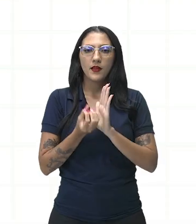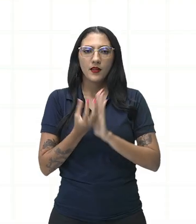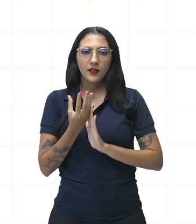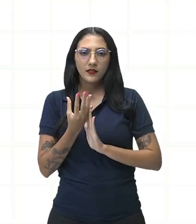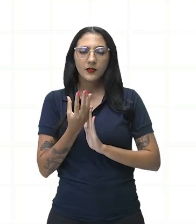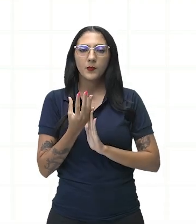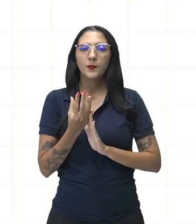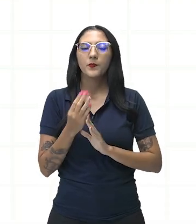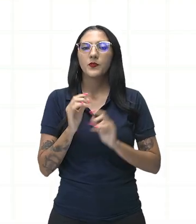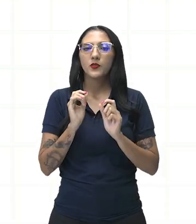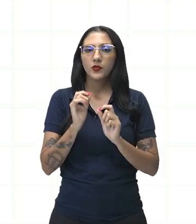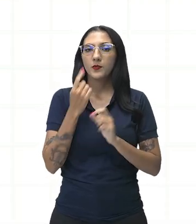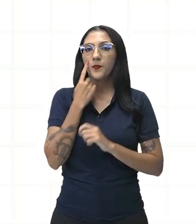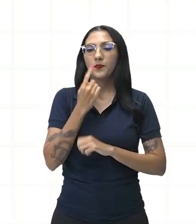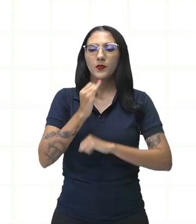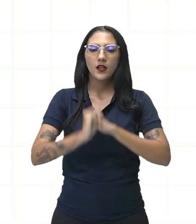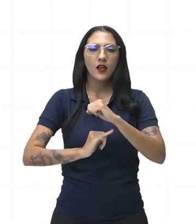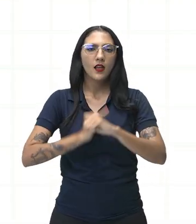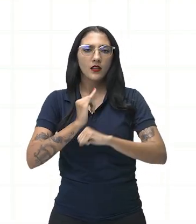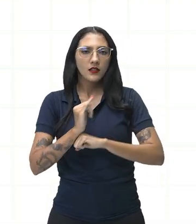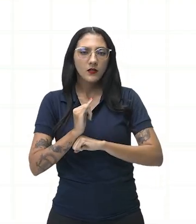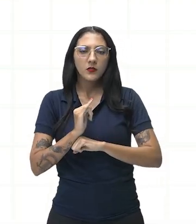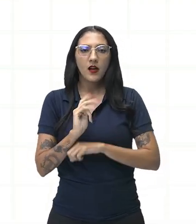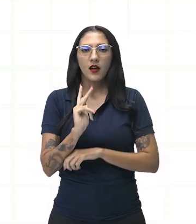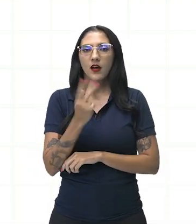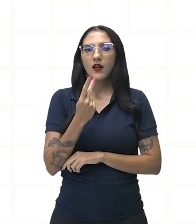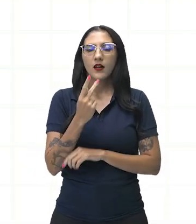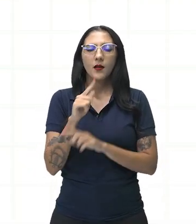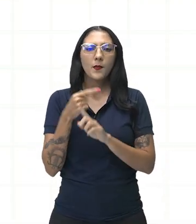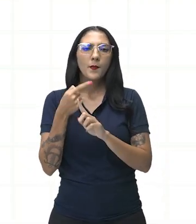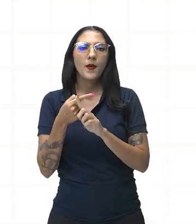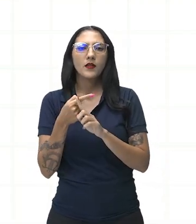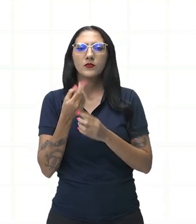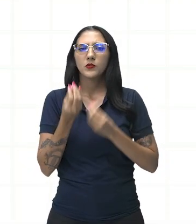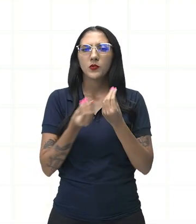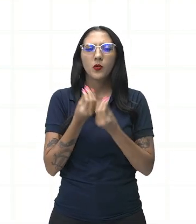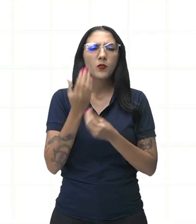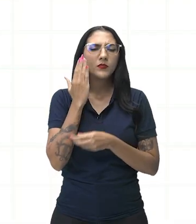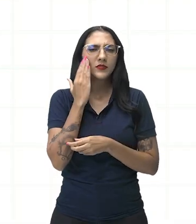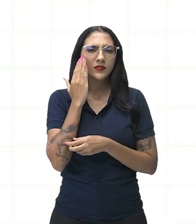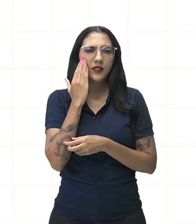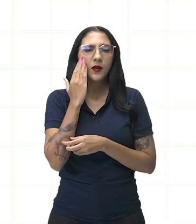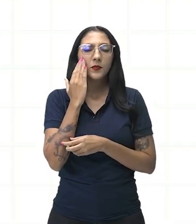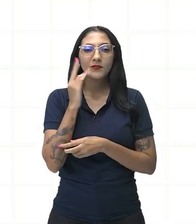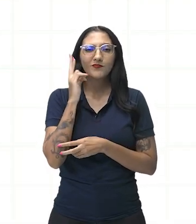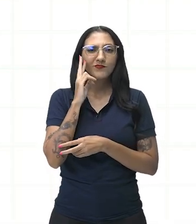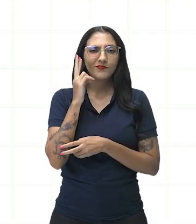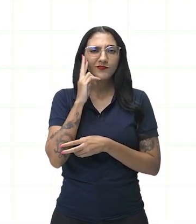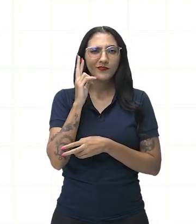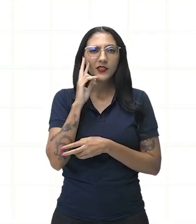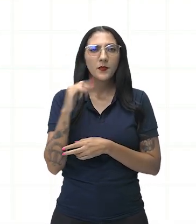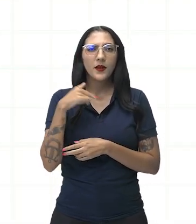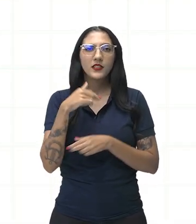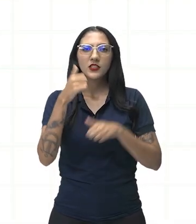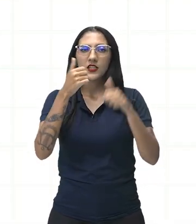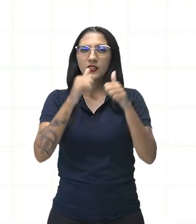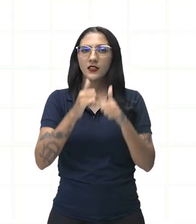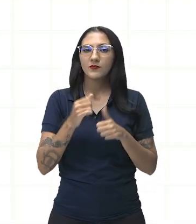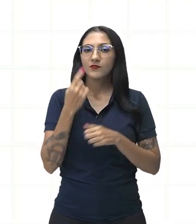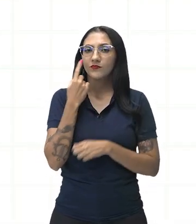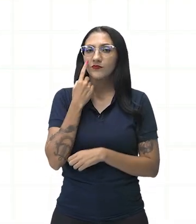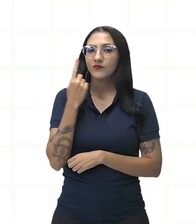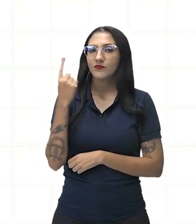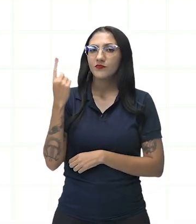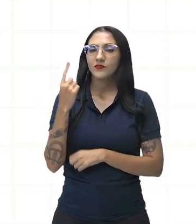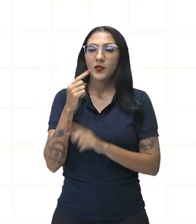de quê? De íons H+, como nós sabemos que é um íon? Porque nós verificamos a presença do símbolo de